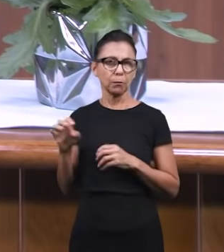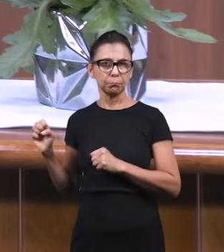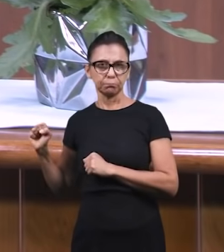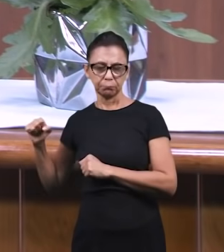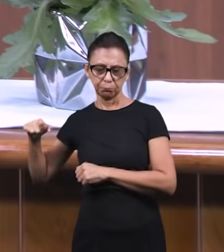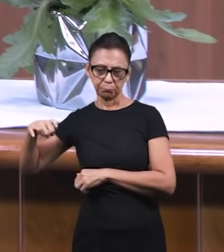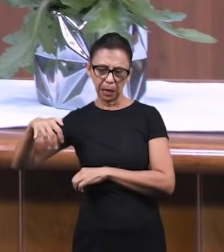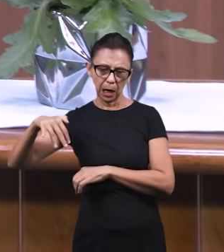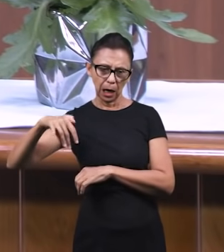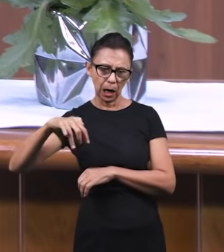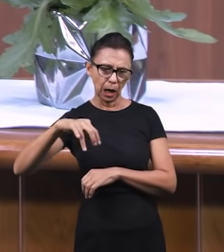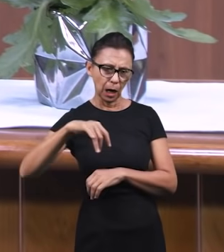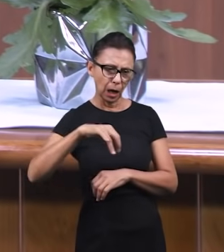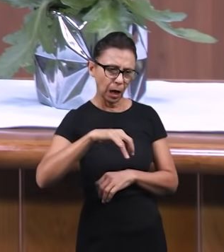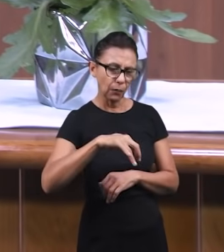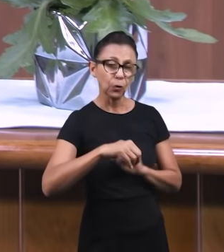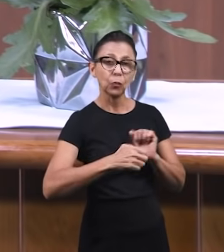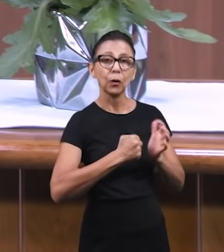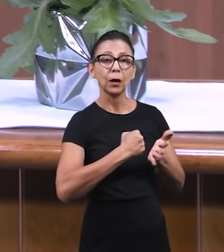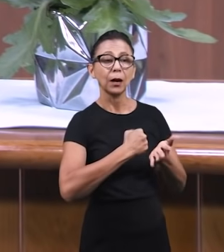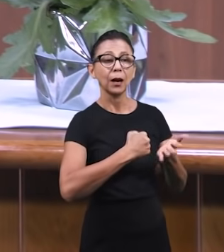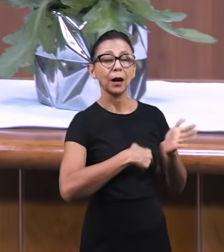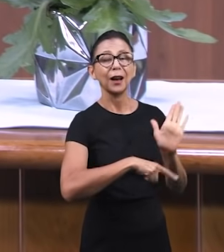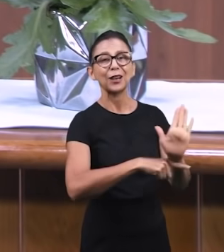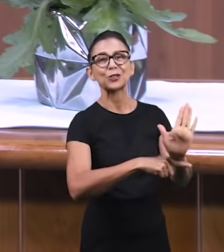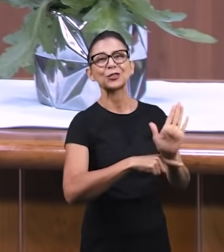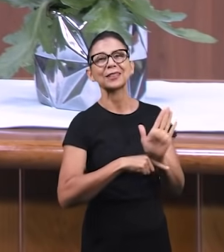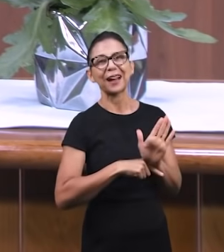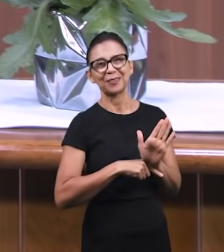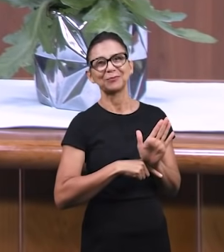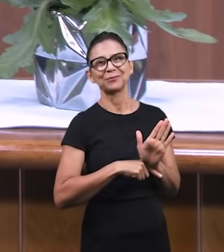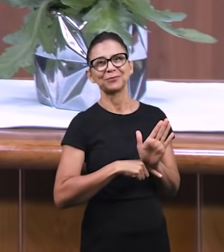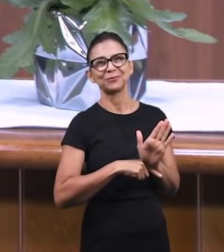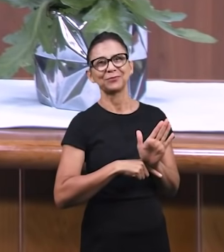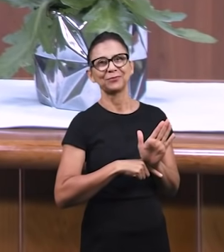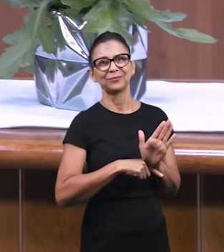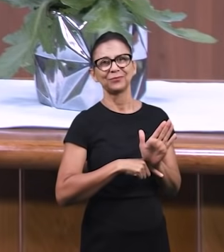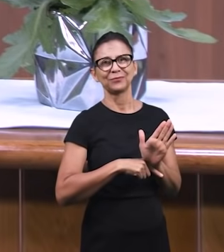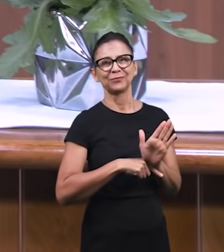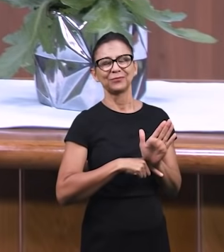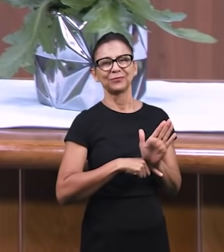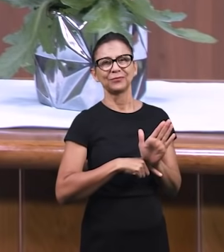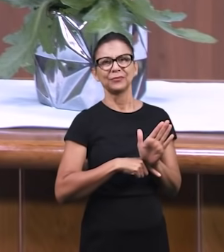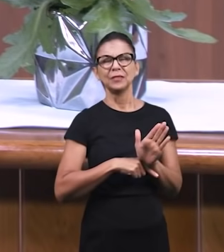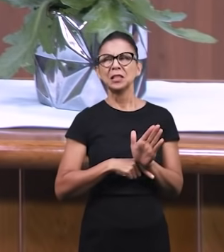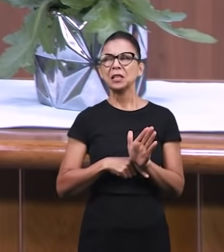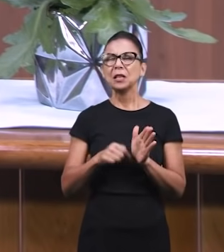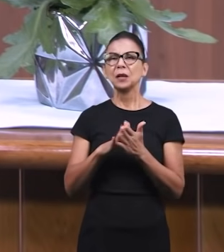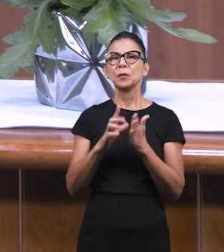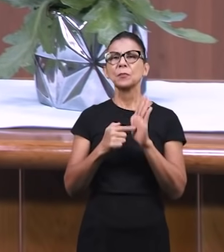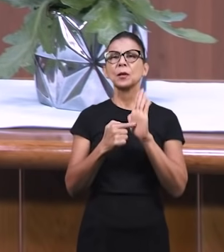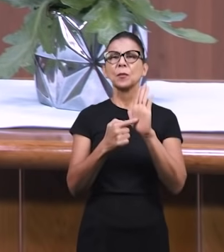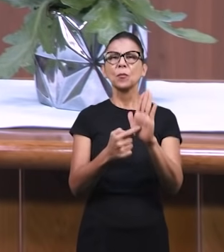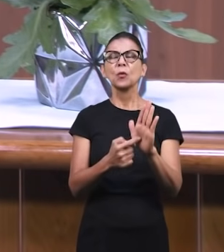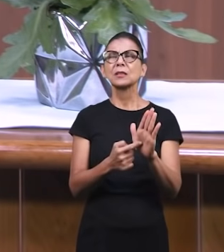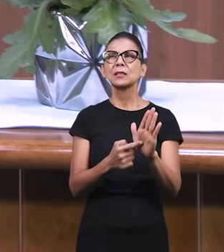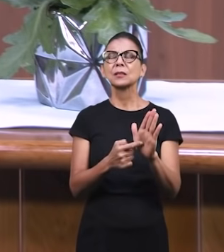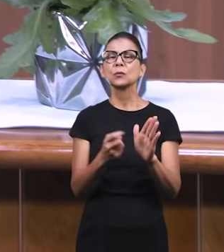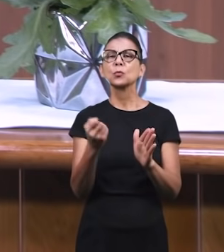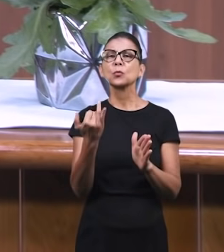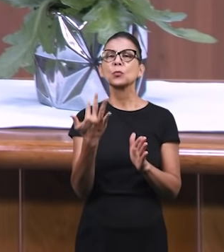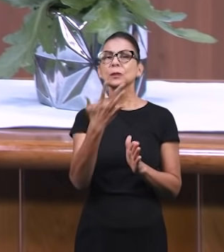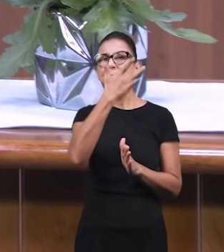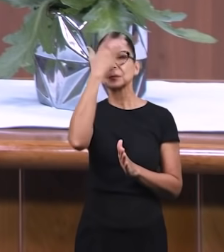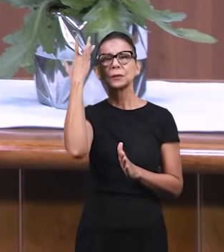um paralítico trazido por 4. Por que a palavra frisa a quantidade de pessoas?